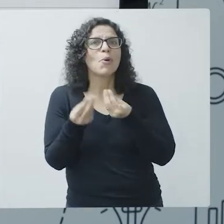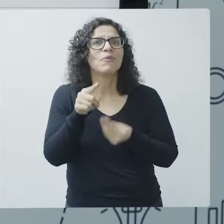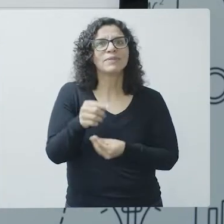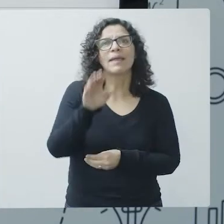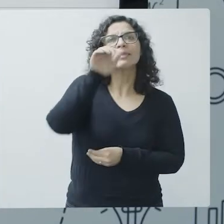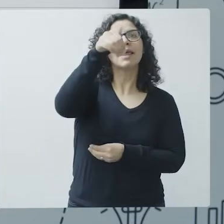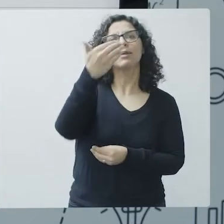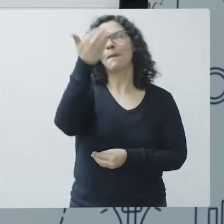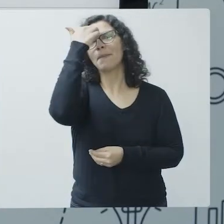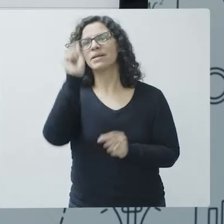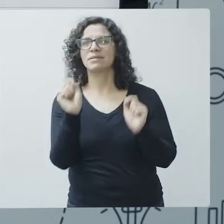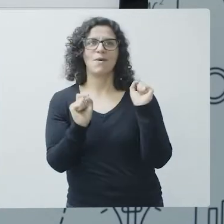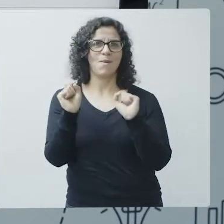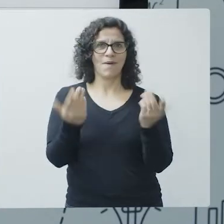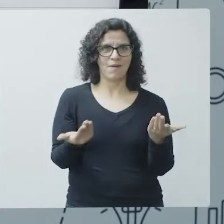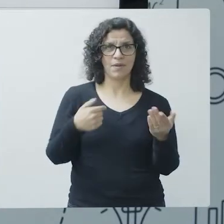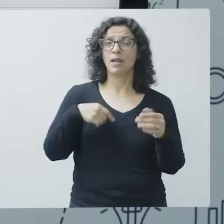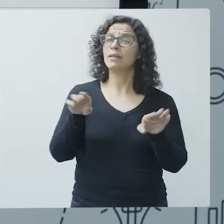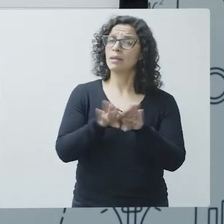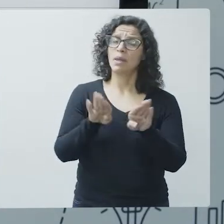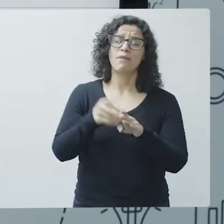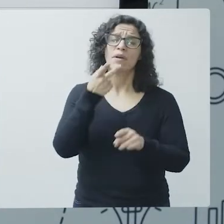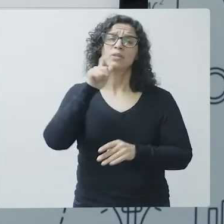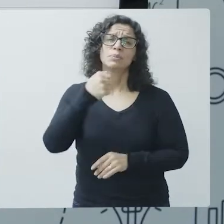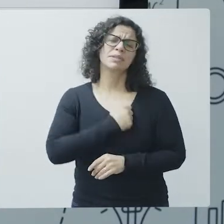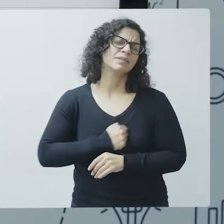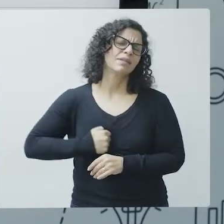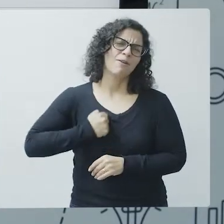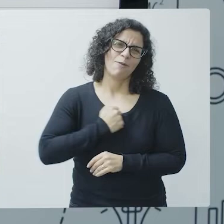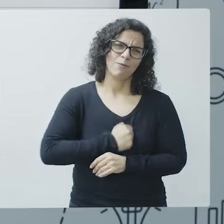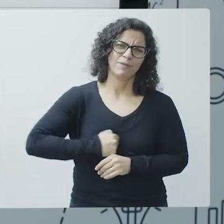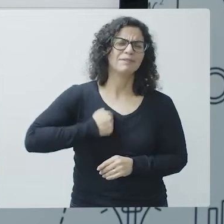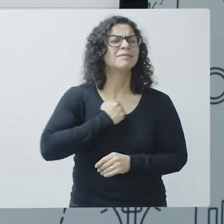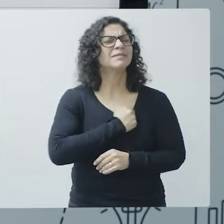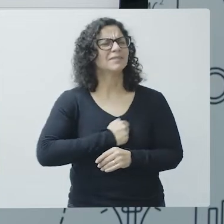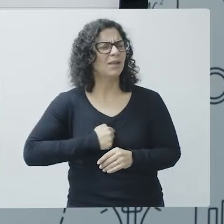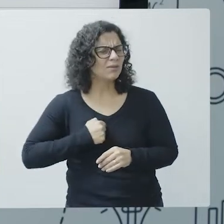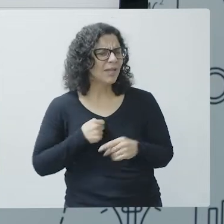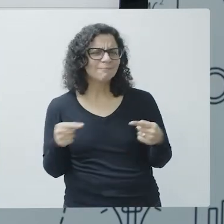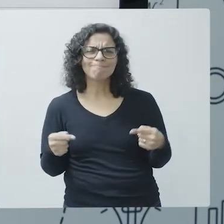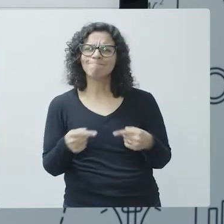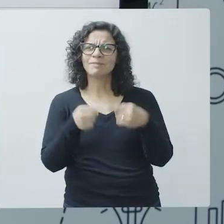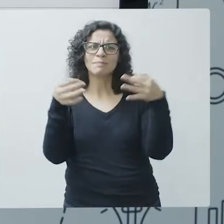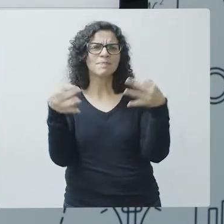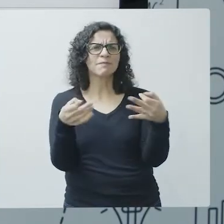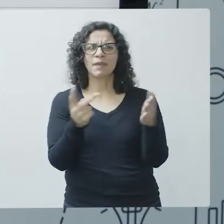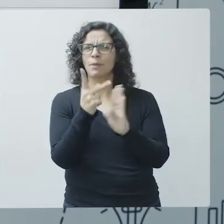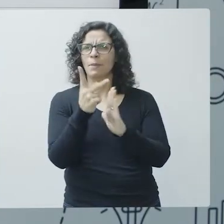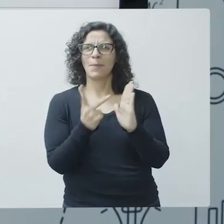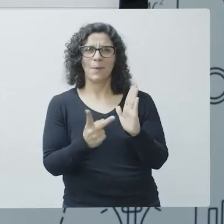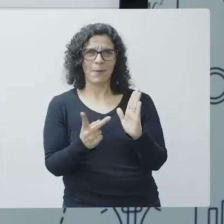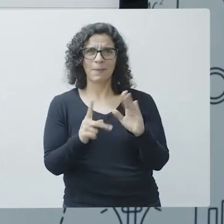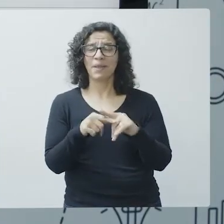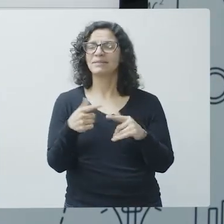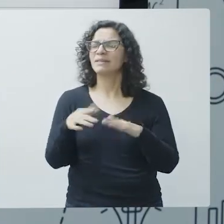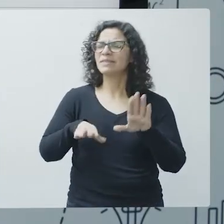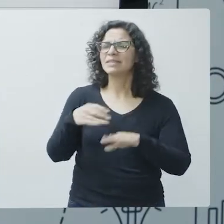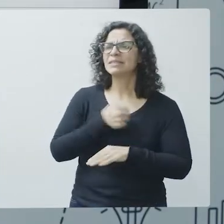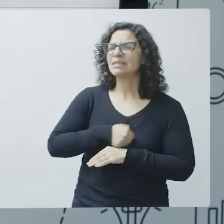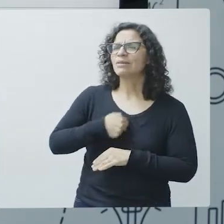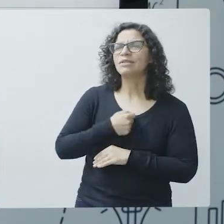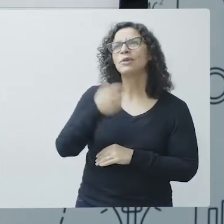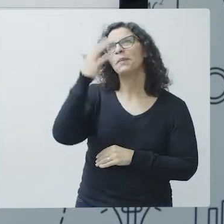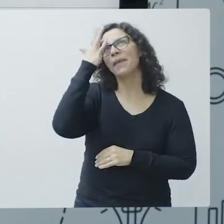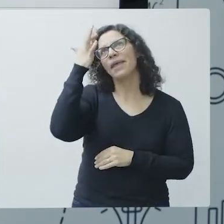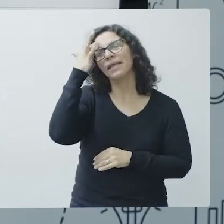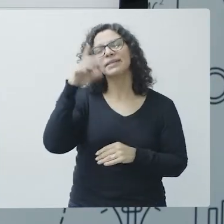saber. E claro que ela vai trabalhar o quê? Saudade. Eu acredito que saudade tem tudo a ver com um poema, né? Às vezes a gente está ali sentindo saudade de alguma coisa e a